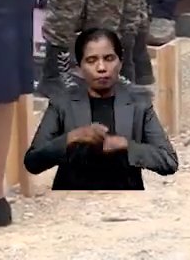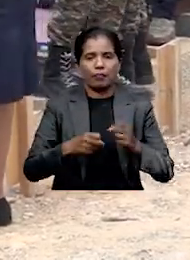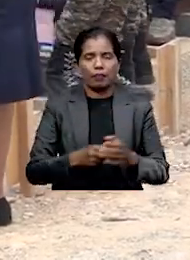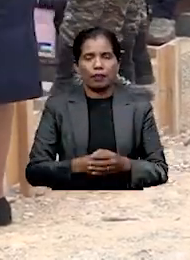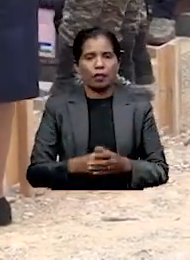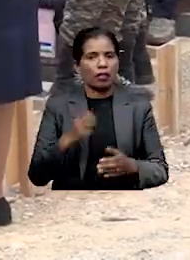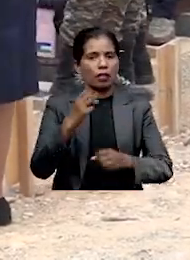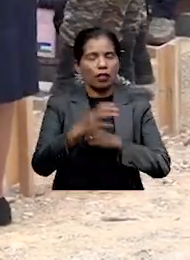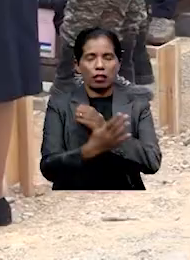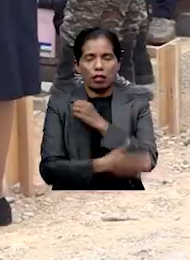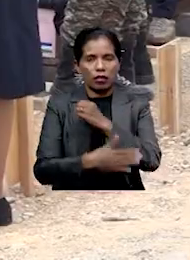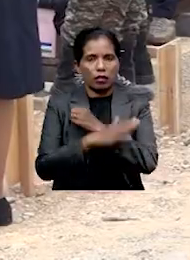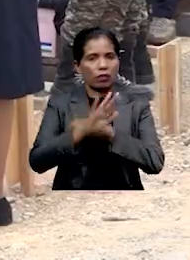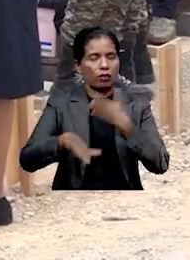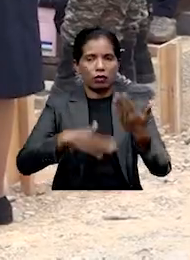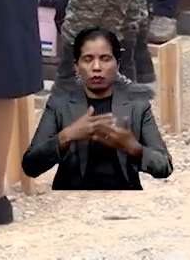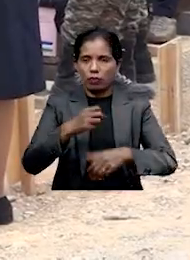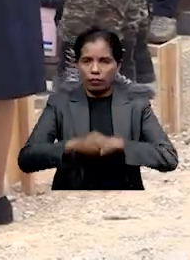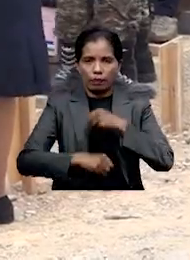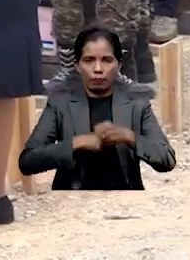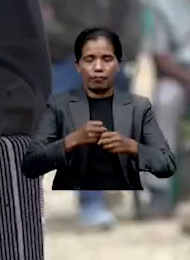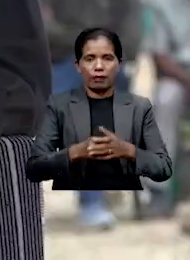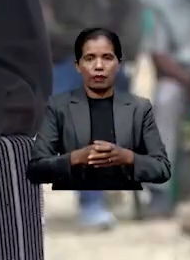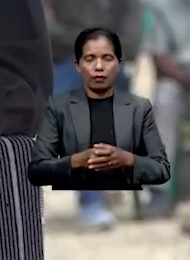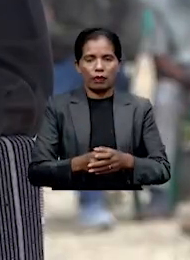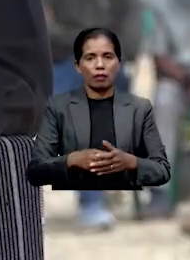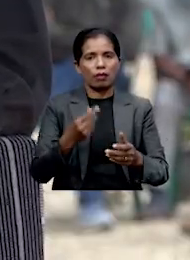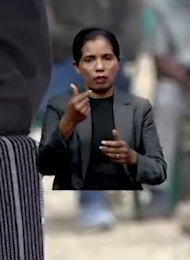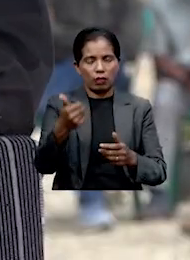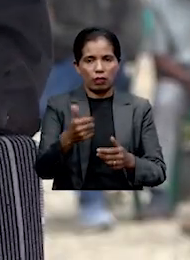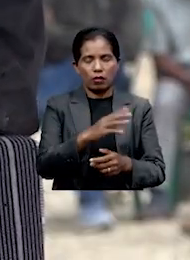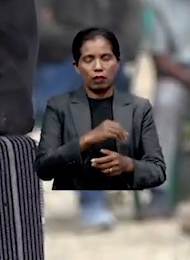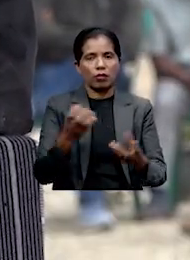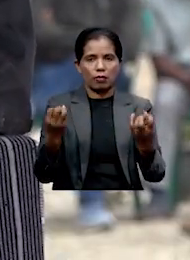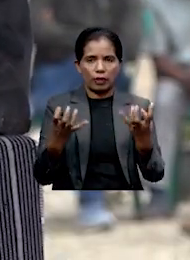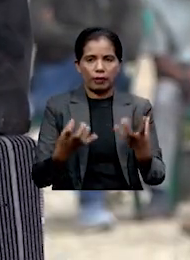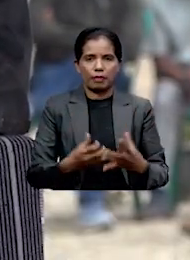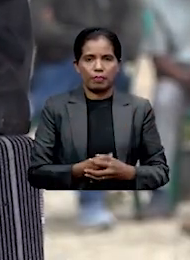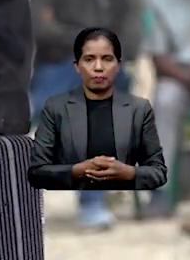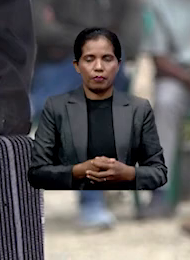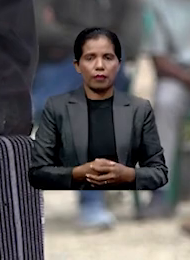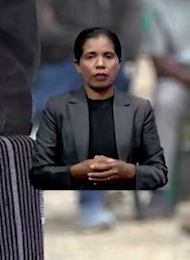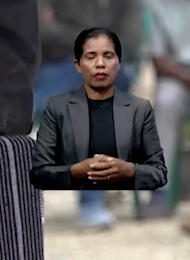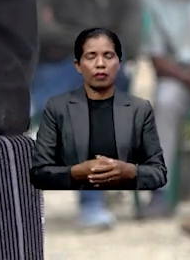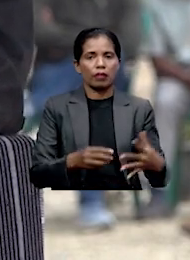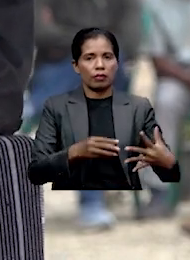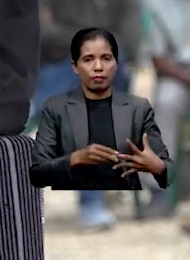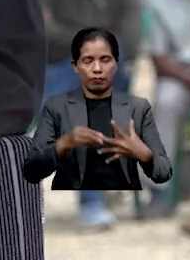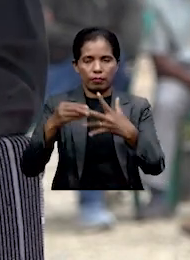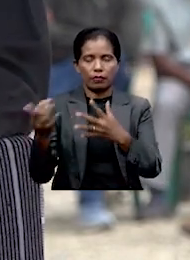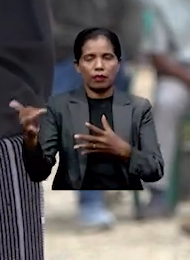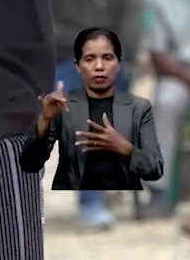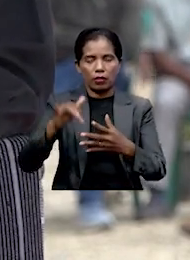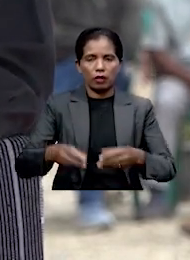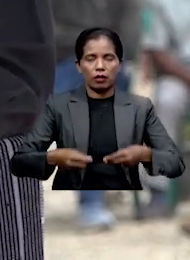Nasaan tomak terus. Balo ituan balo barang. Bebeli liu sira nebe furnya